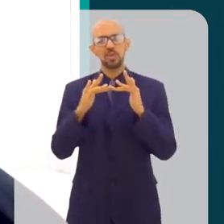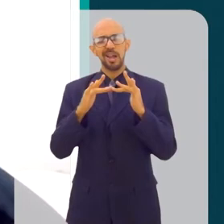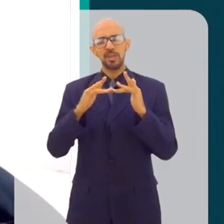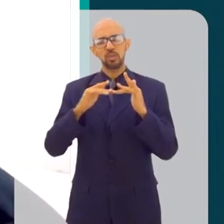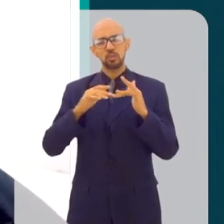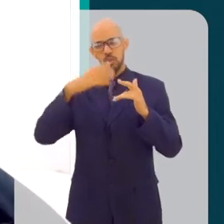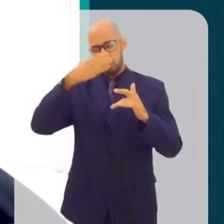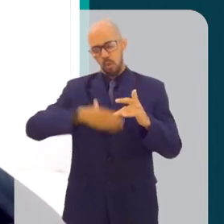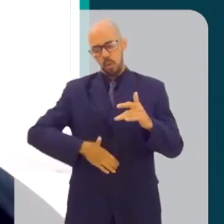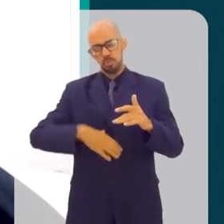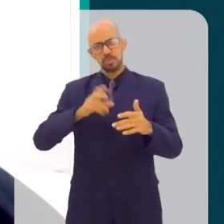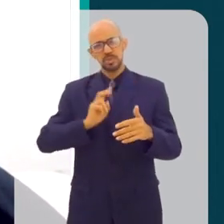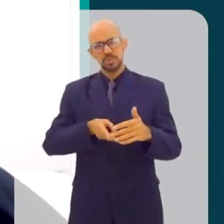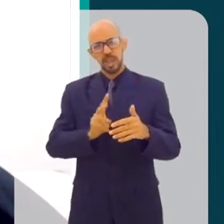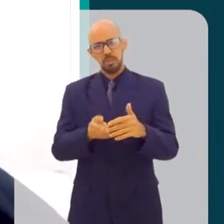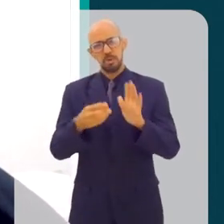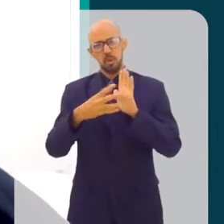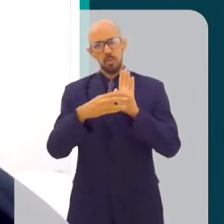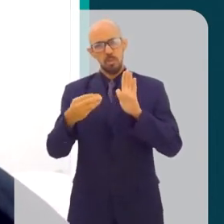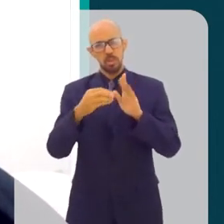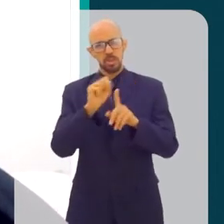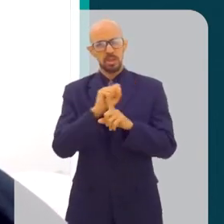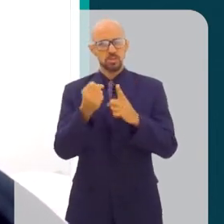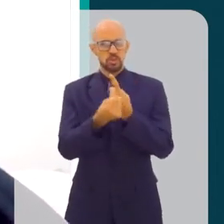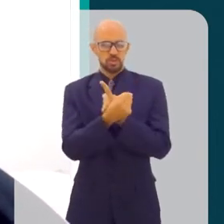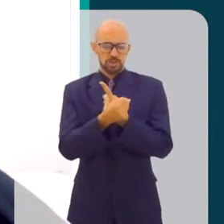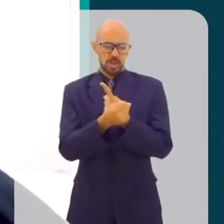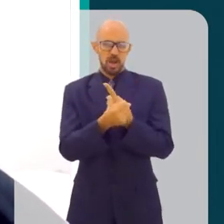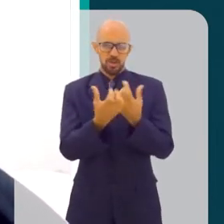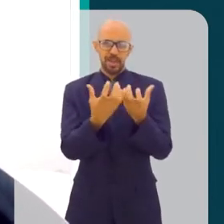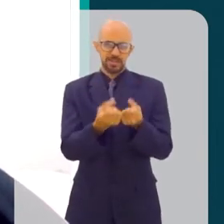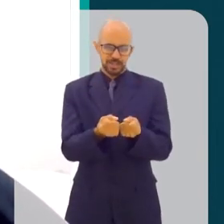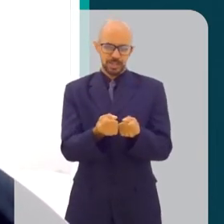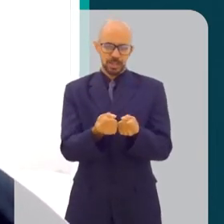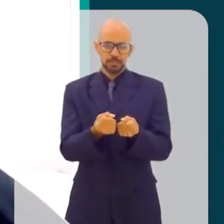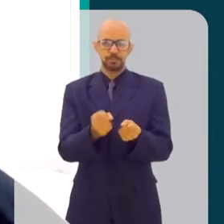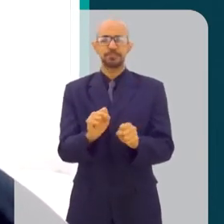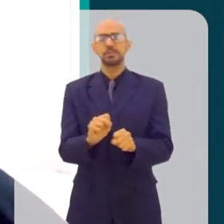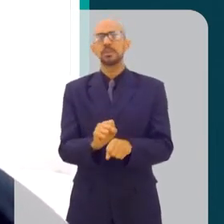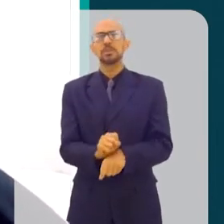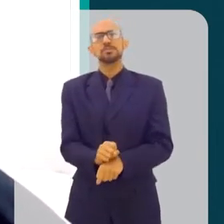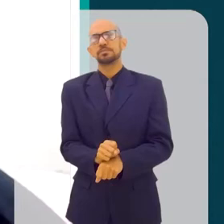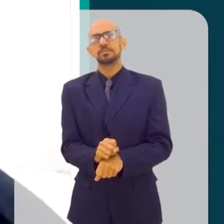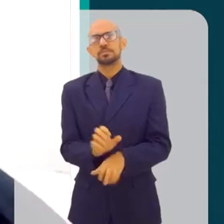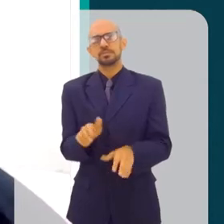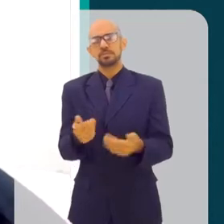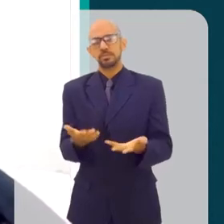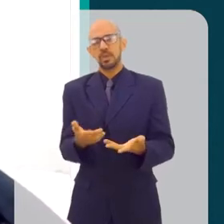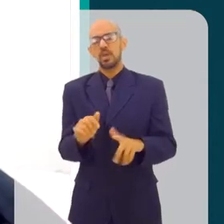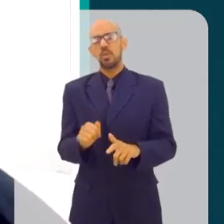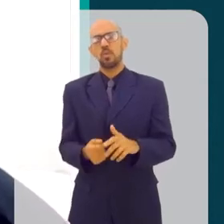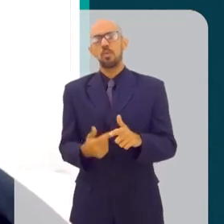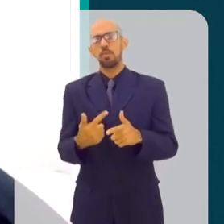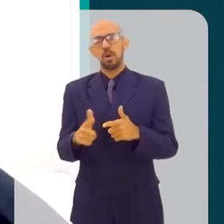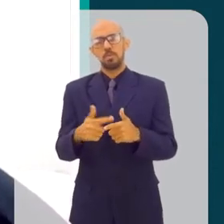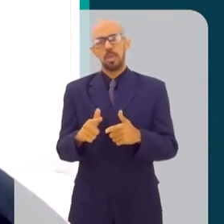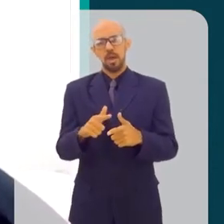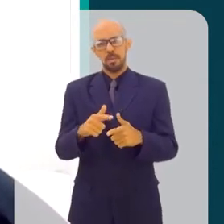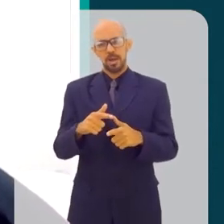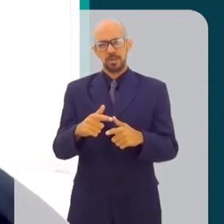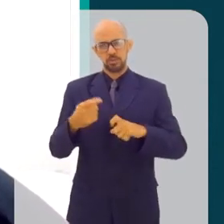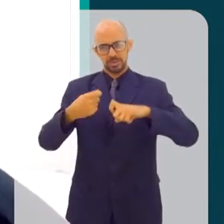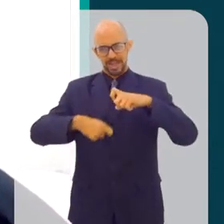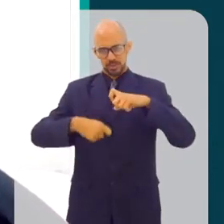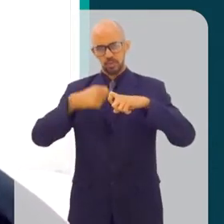corpo, sempre atingindo uma expectativa e um padrão da sociedade. Então, acho que o que compromete mais a sexualidade